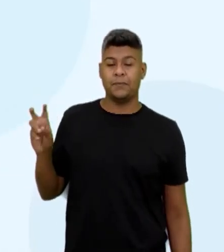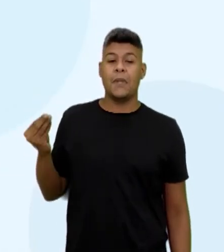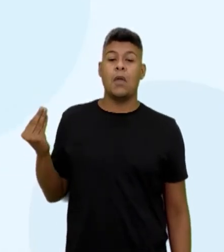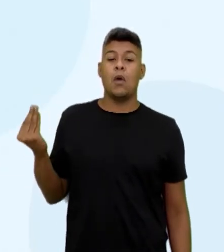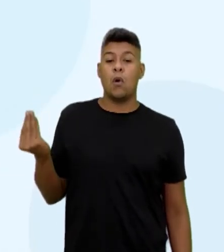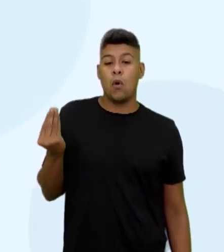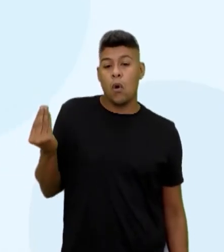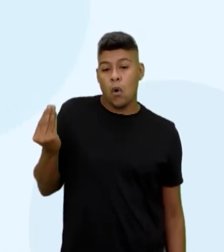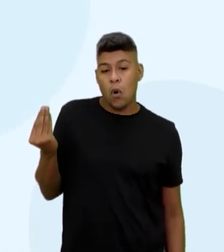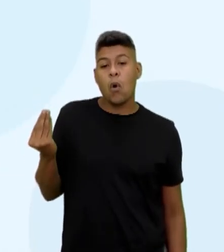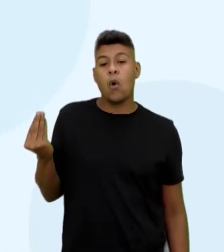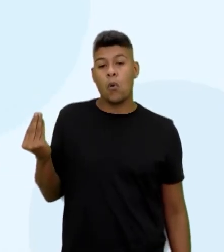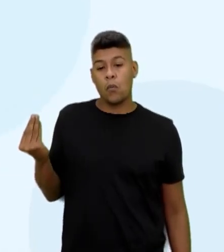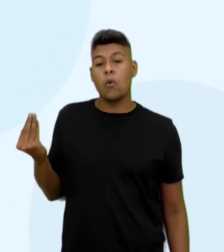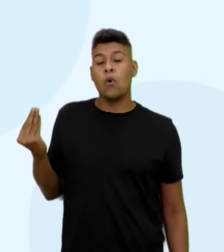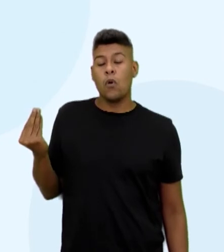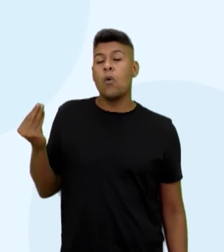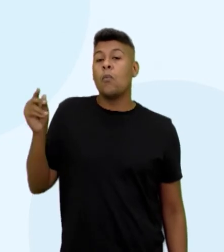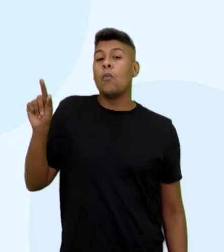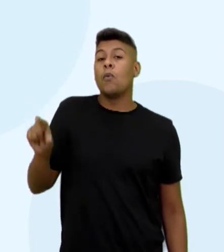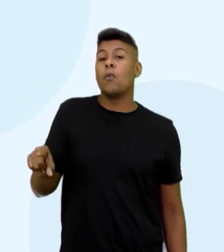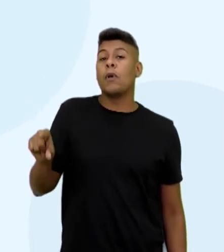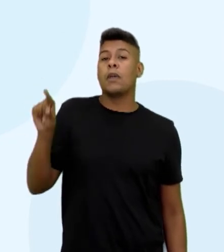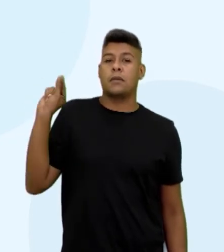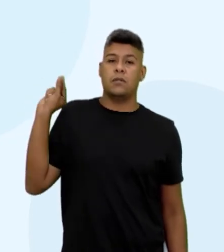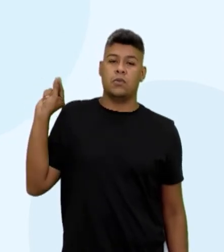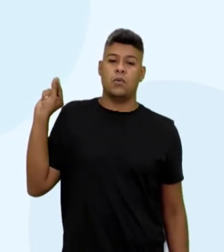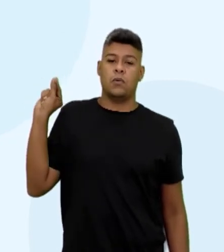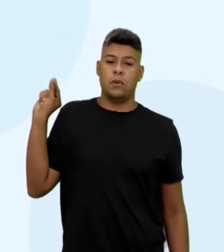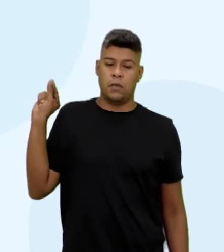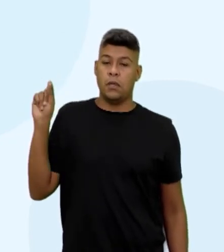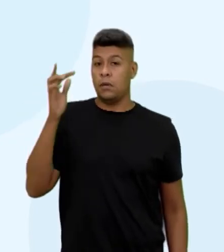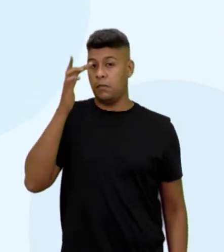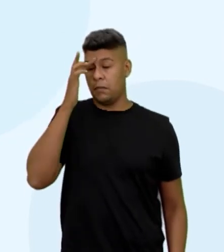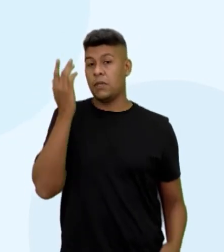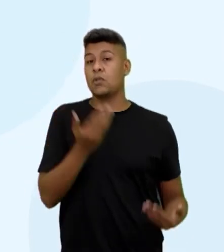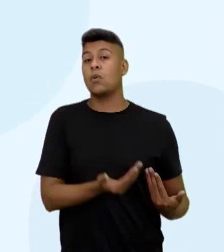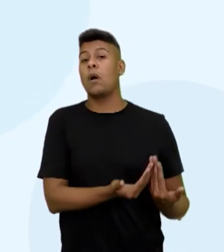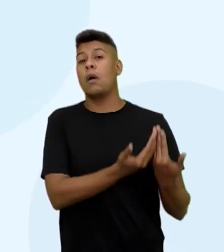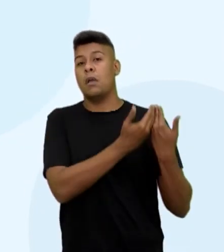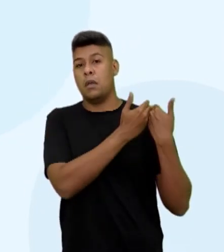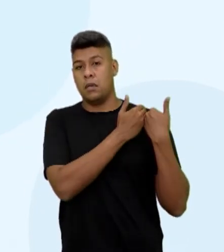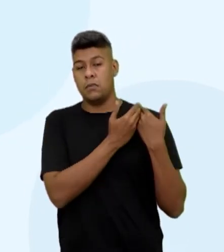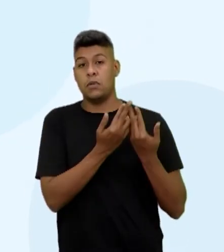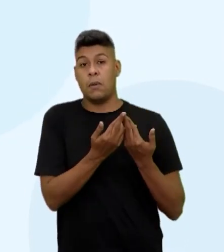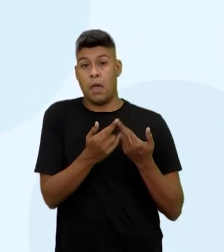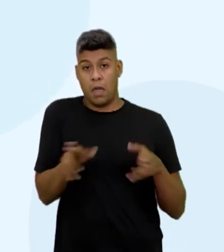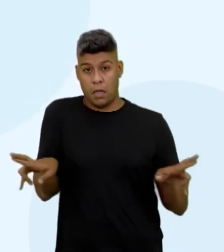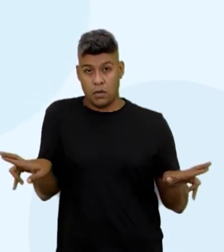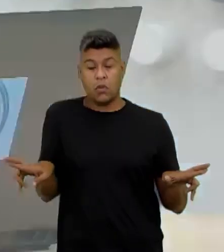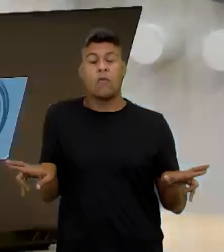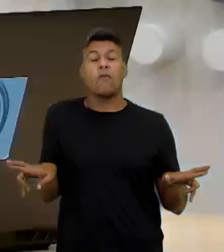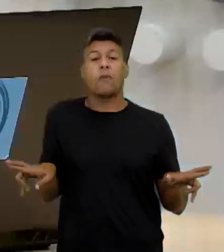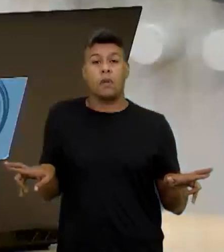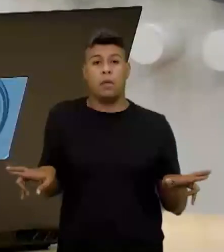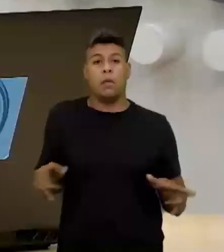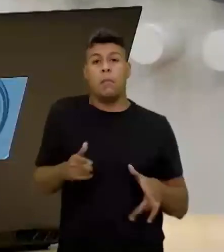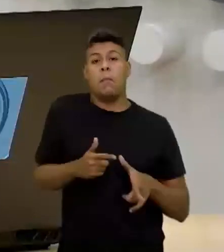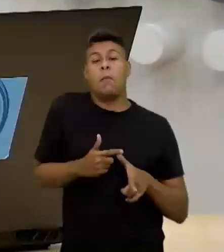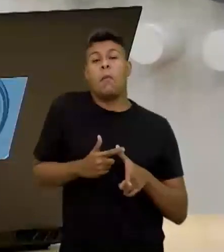e como seria escolhido esse responsável por resolver os conflitos